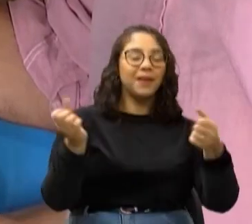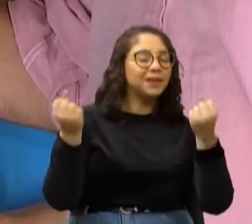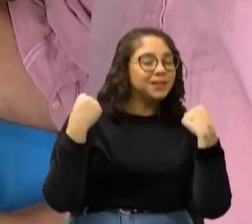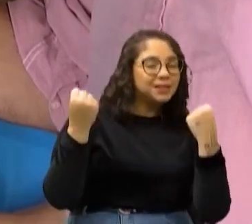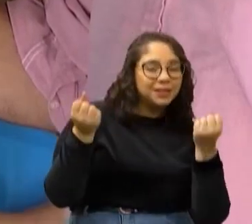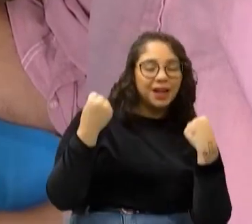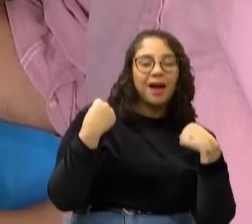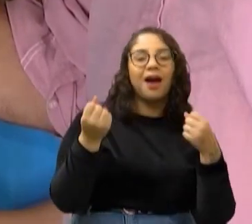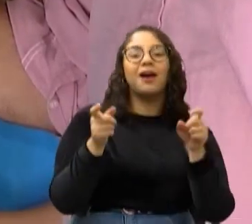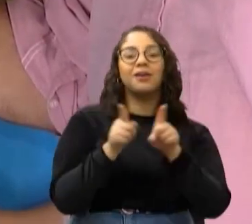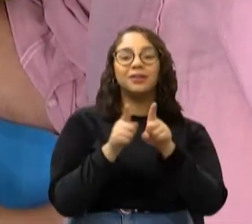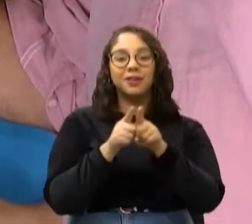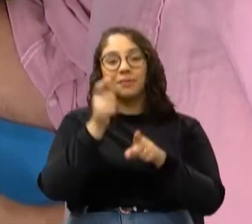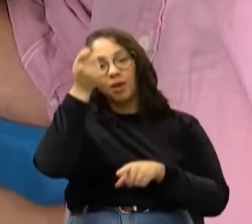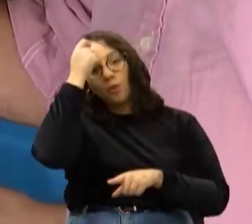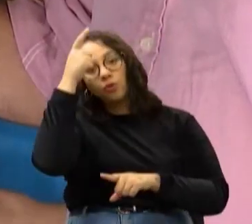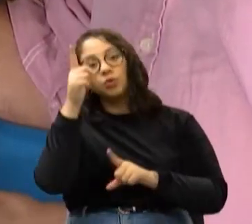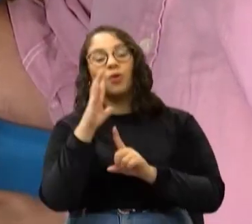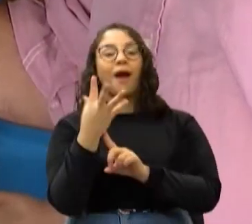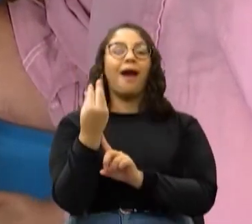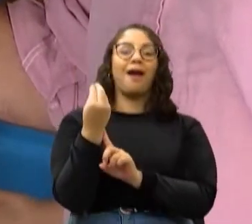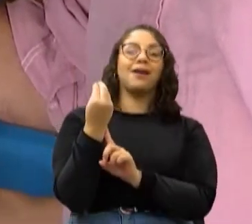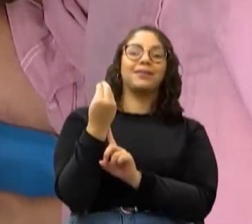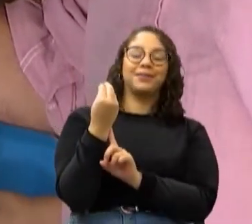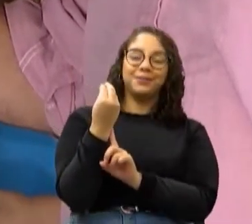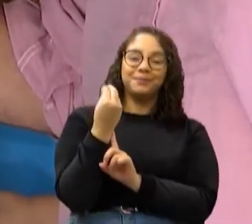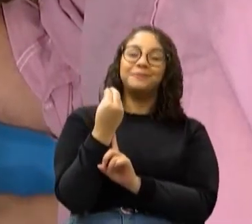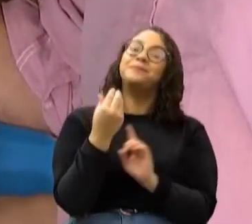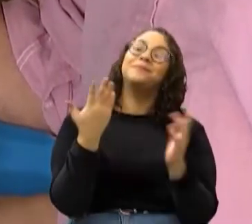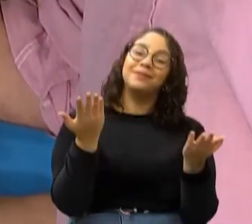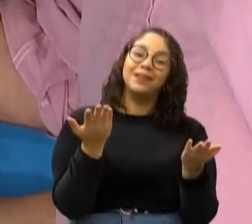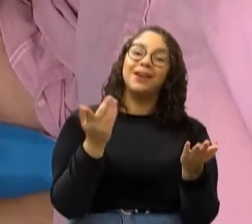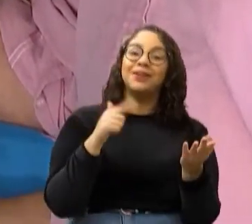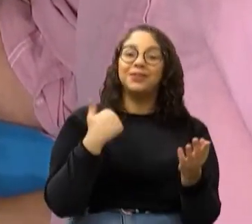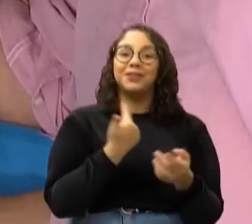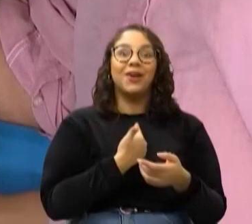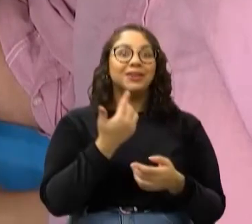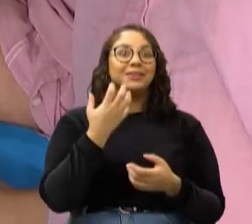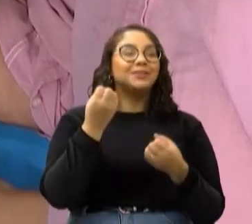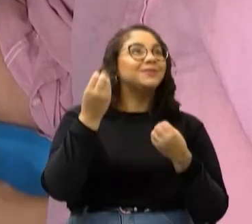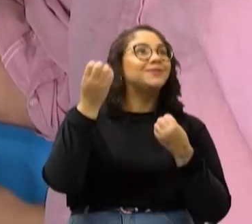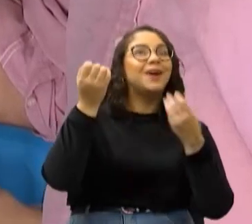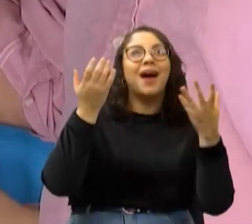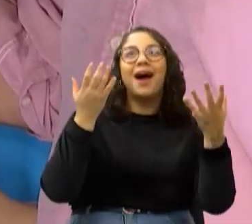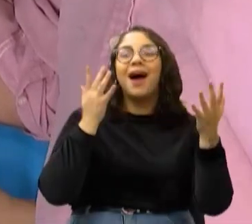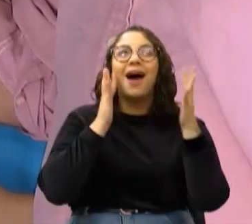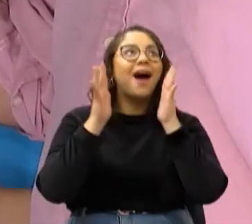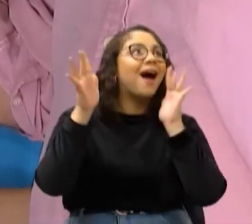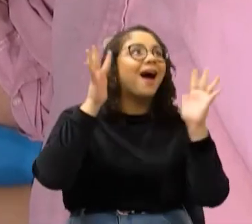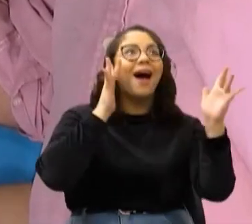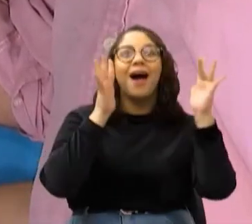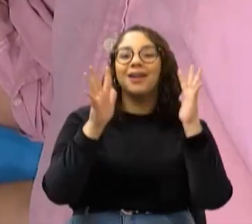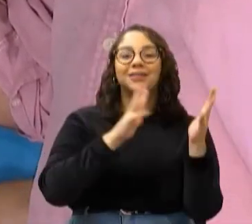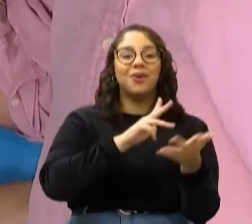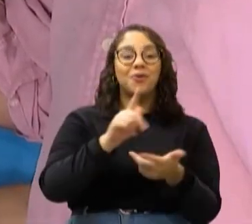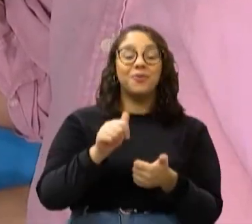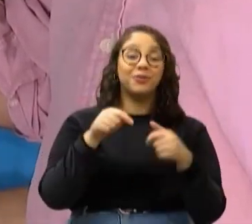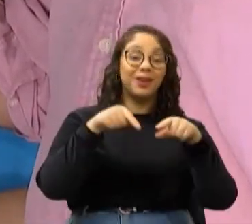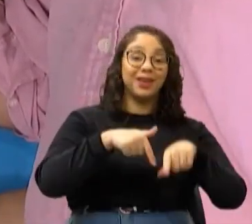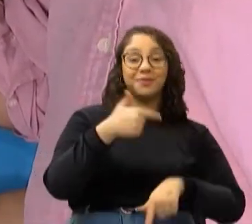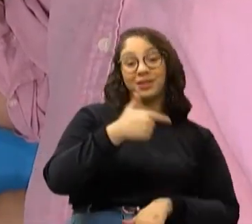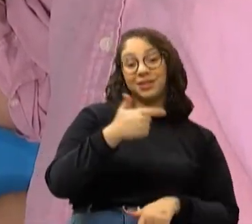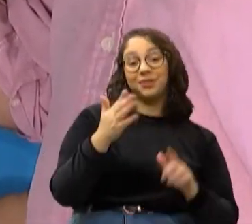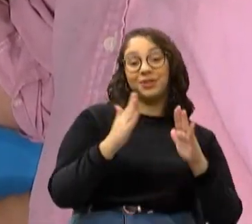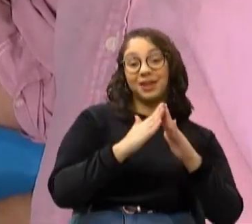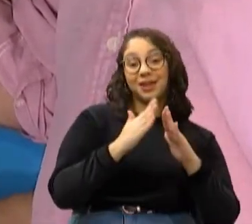gente se exercitar, fazer arte e cultura. Então, a gente acaba viajando em vários mundos e sim, então